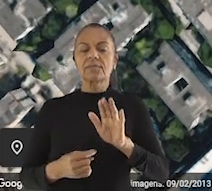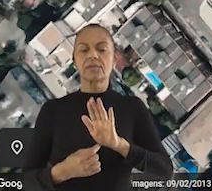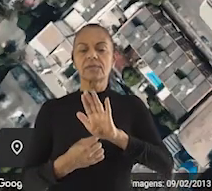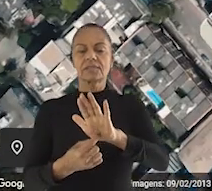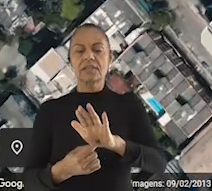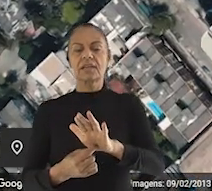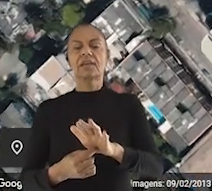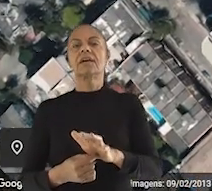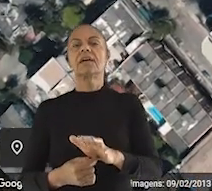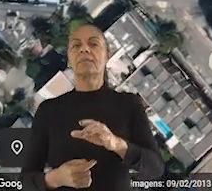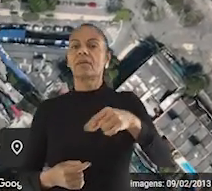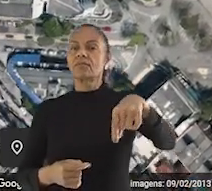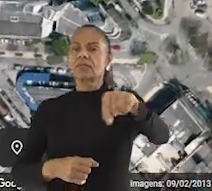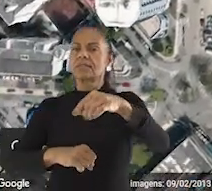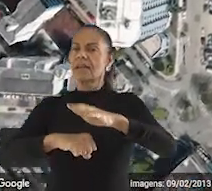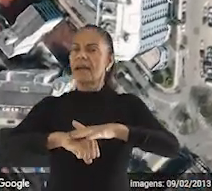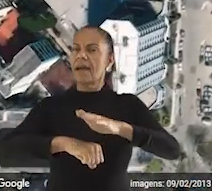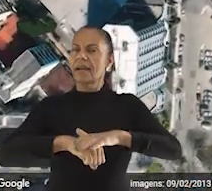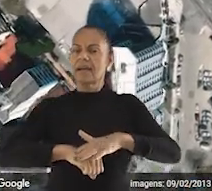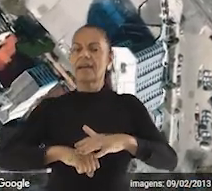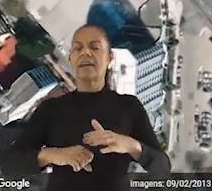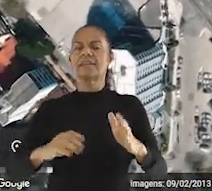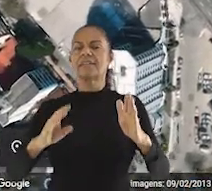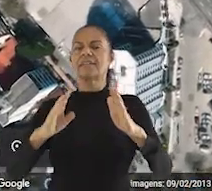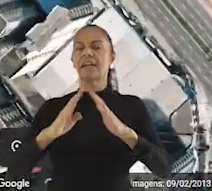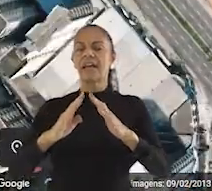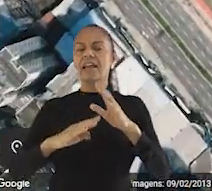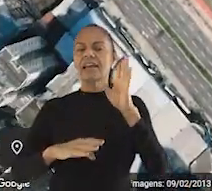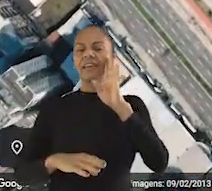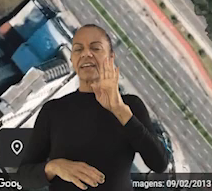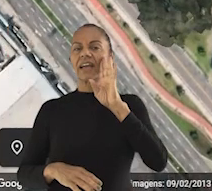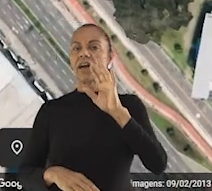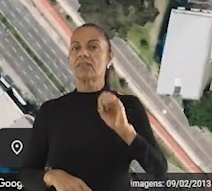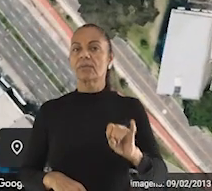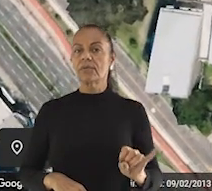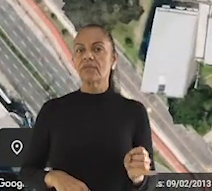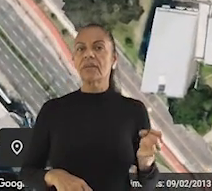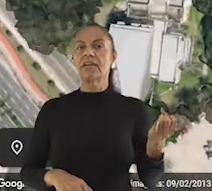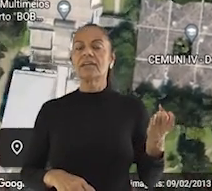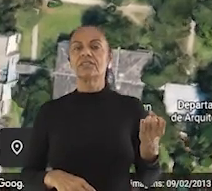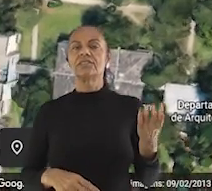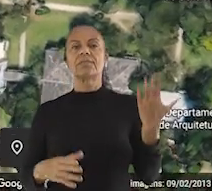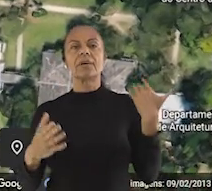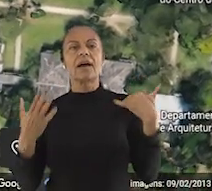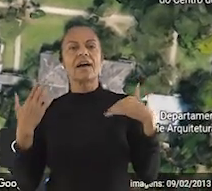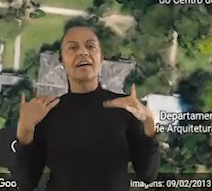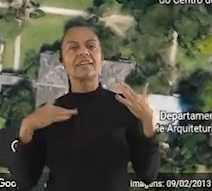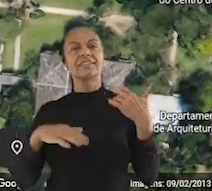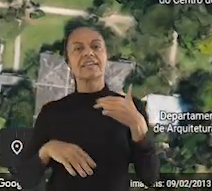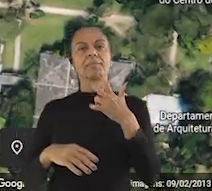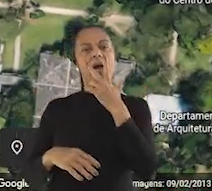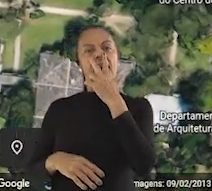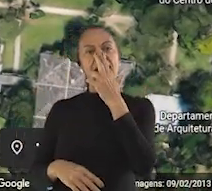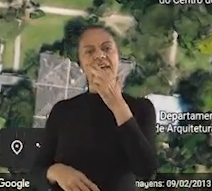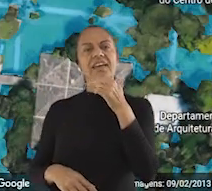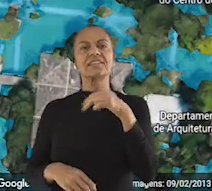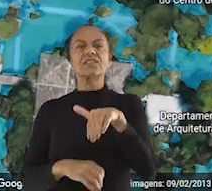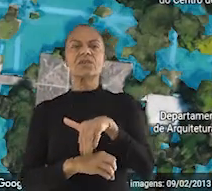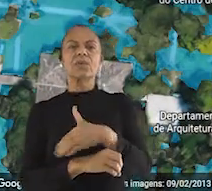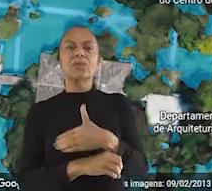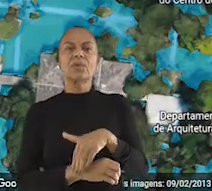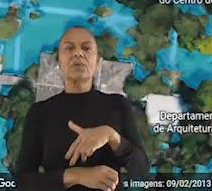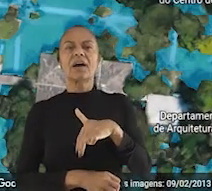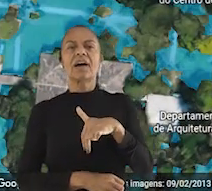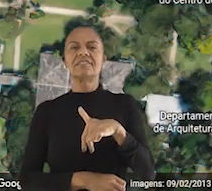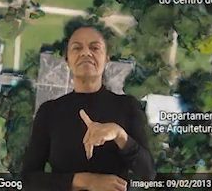espaço para mostrar para vocês. Mas você fazendo isso na sua casa, é muito legal você ter a oportunidade de ir passeando como se você estivesse